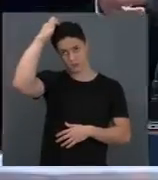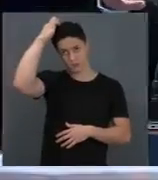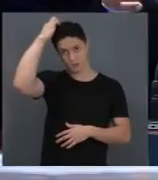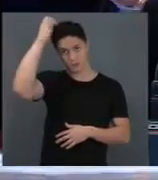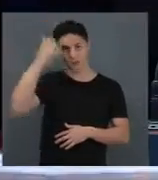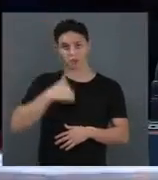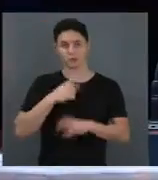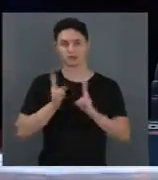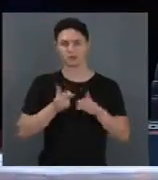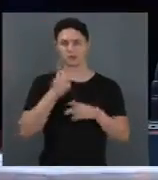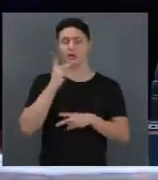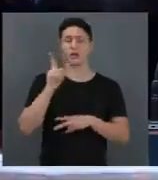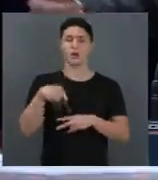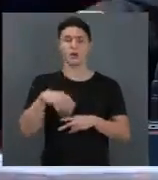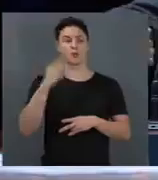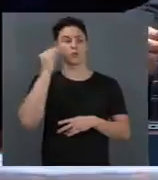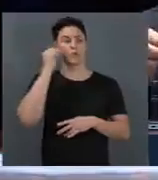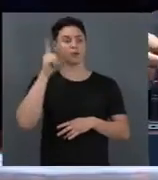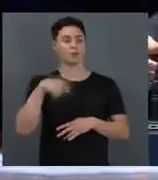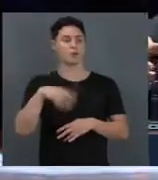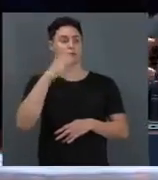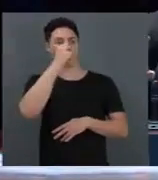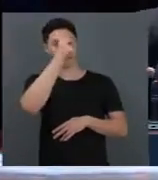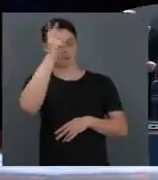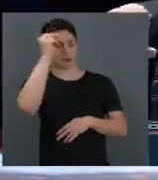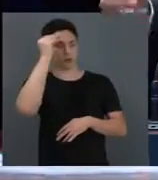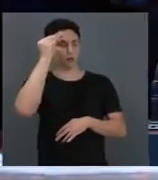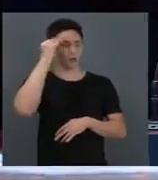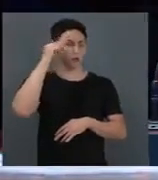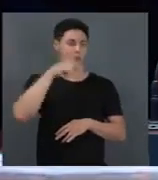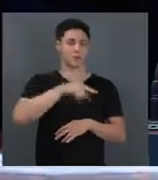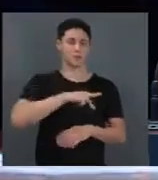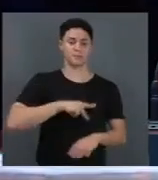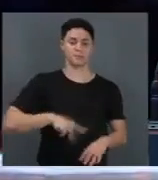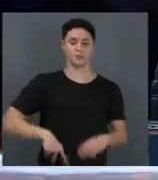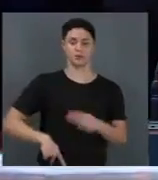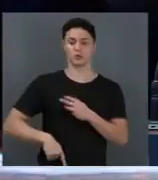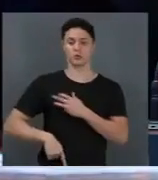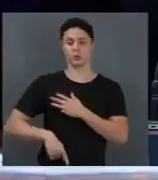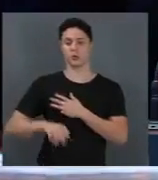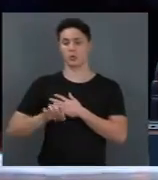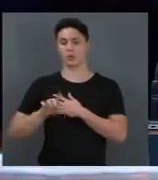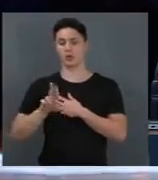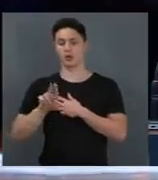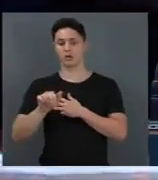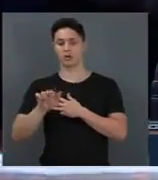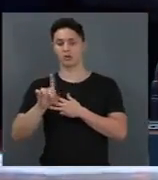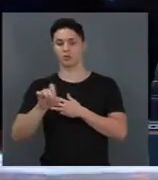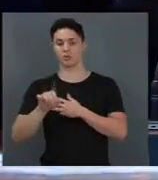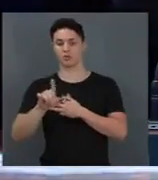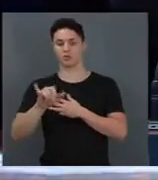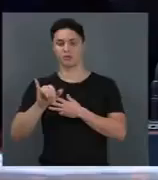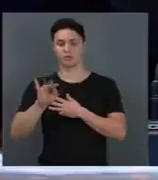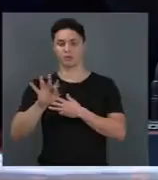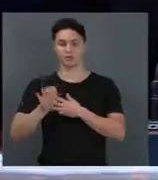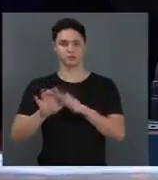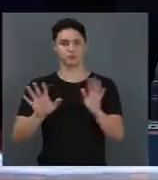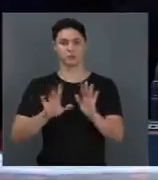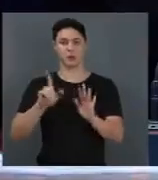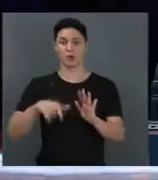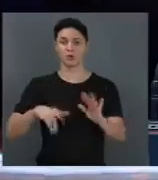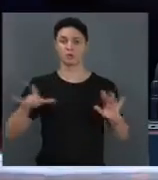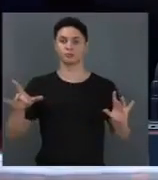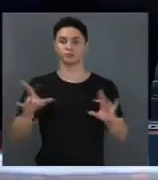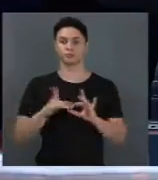dizer o culpado é o prefeito, o culpado é o governador, o culpado é o presidente Lula, é o Eduardo Leite. É a hora da unidade. Vamos fazer o tipo de